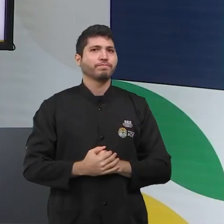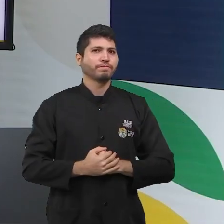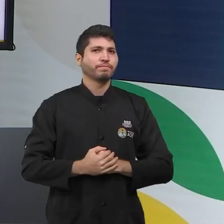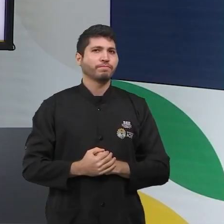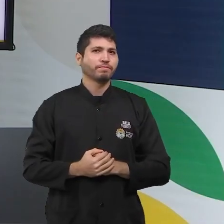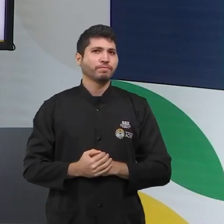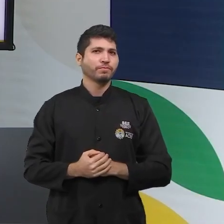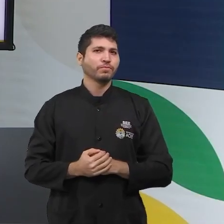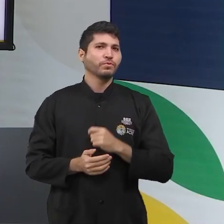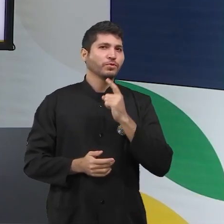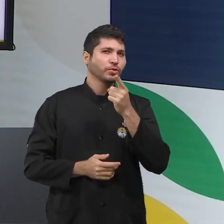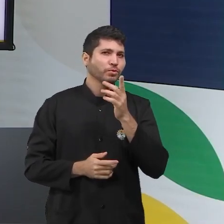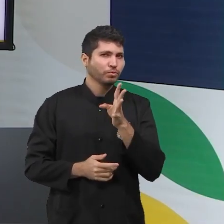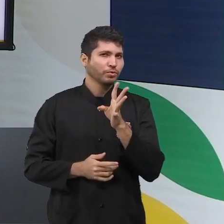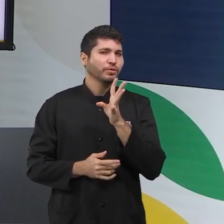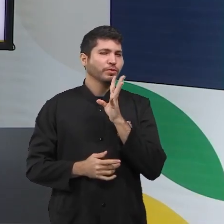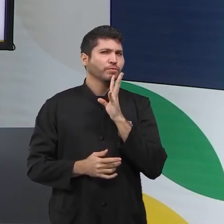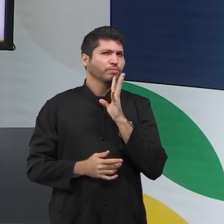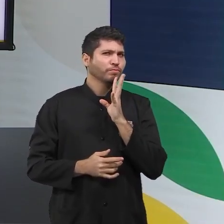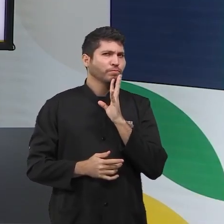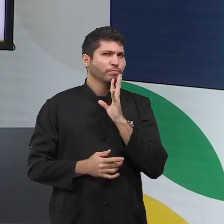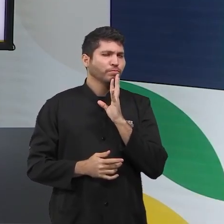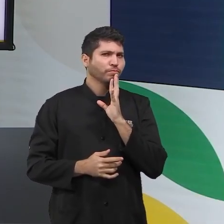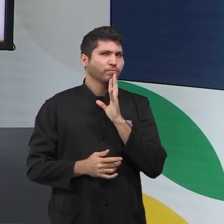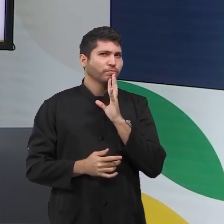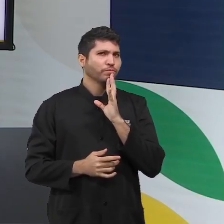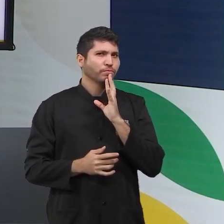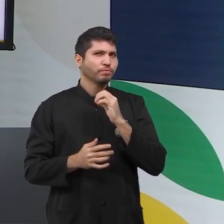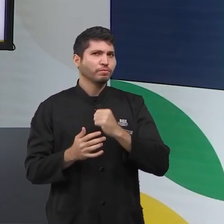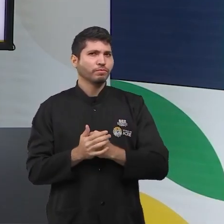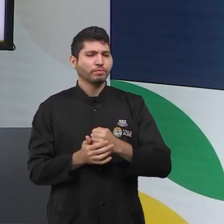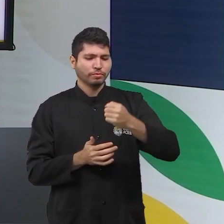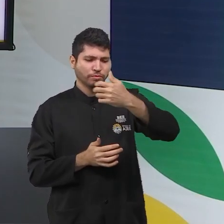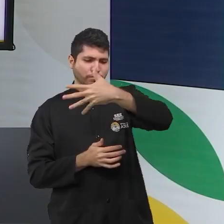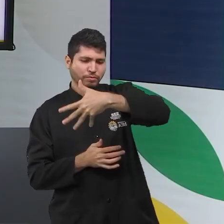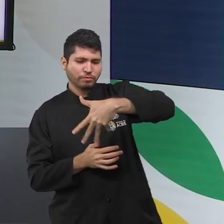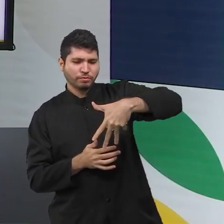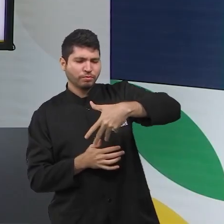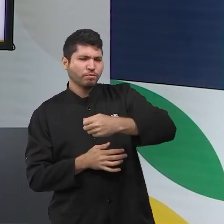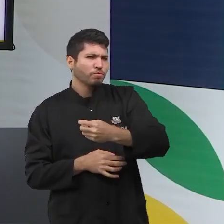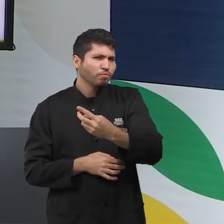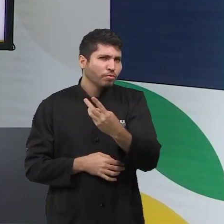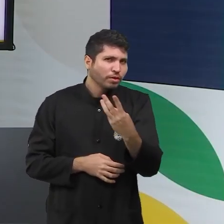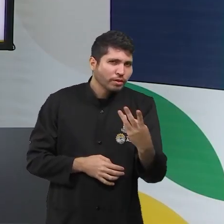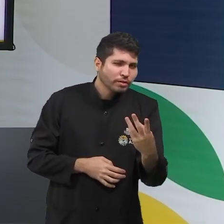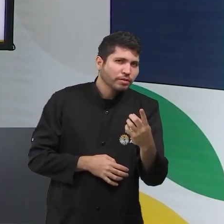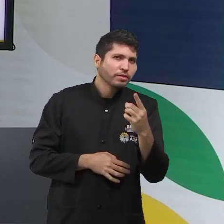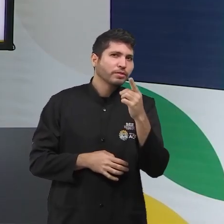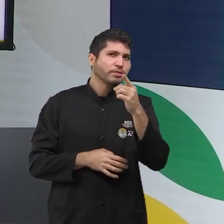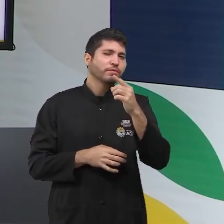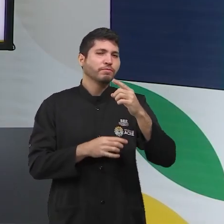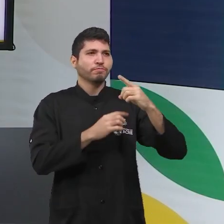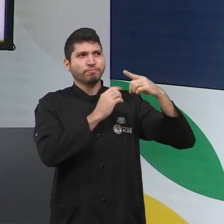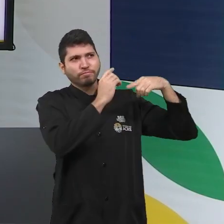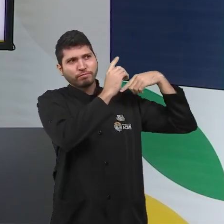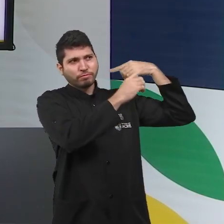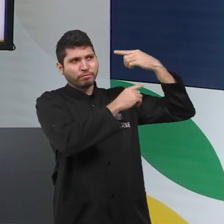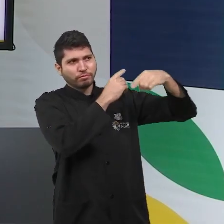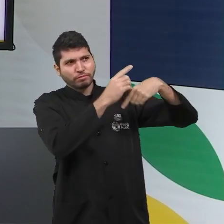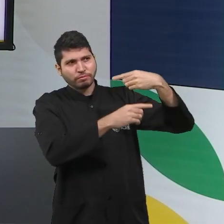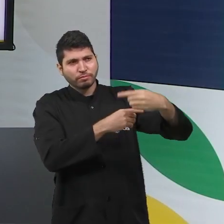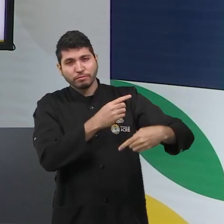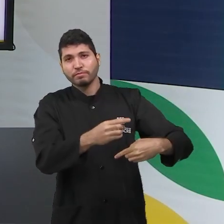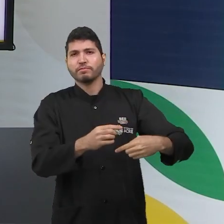você conhece que tem na sua árvore genealógica, lá atrás, não é? Descendência indígena, ascendência